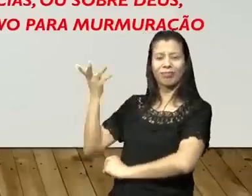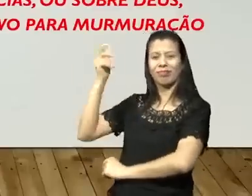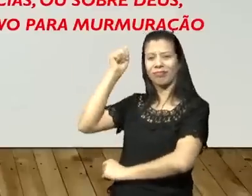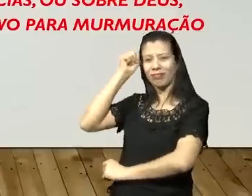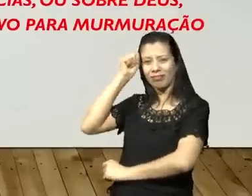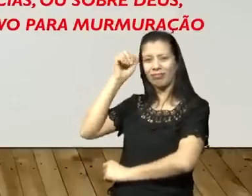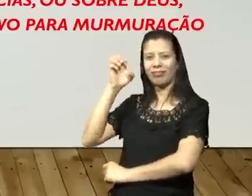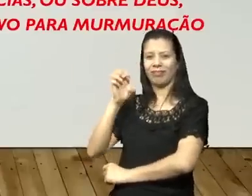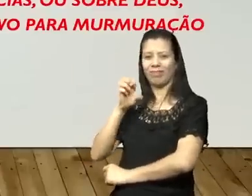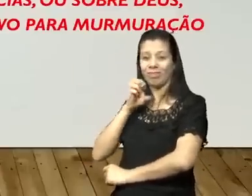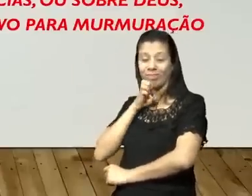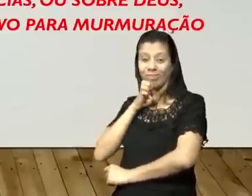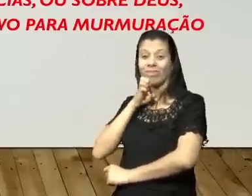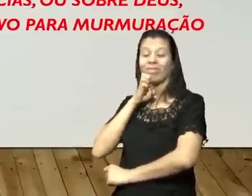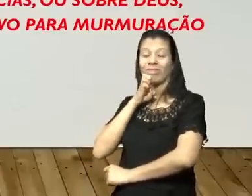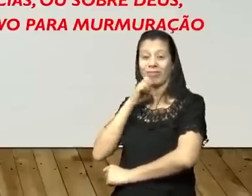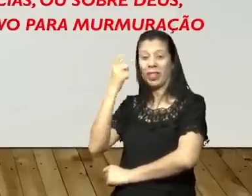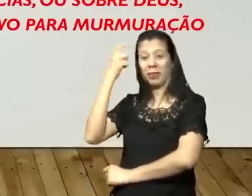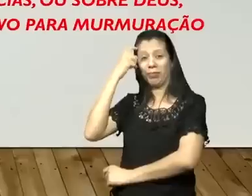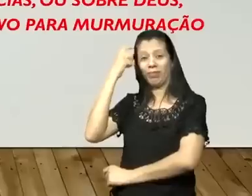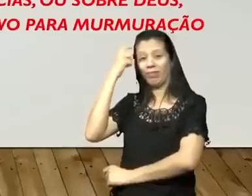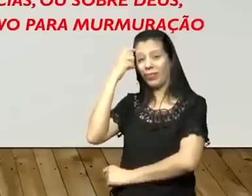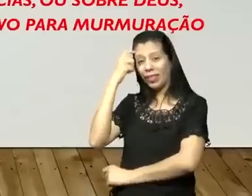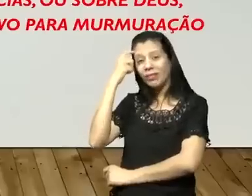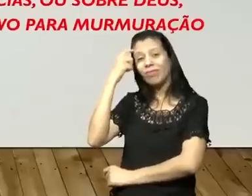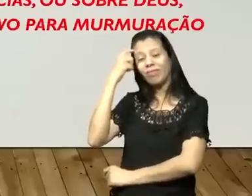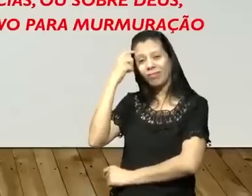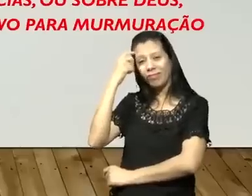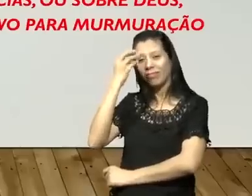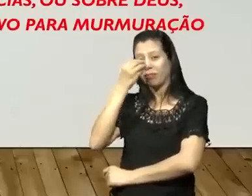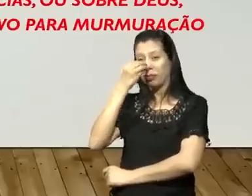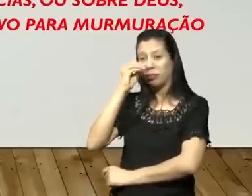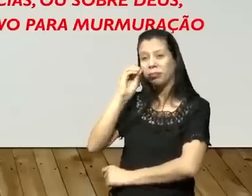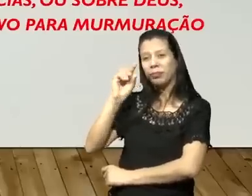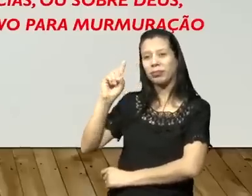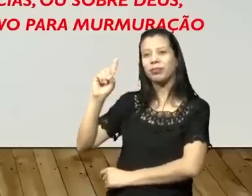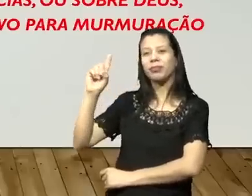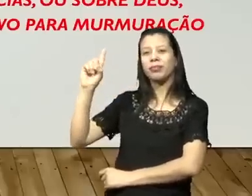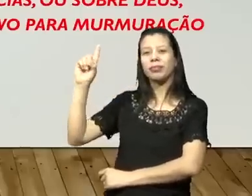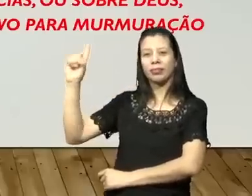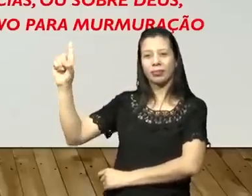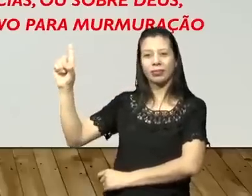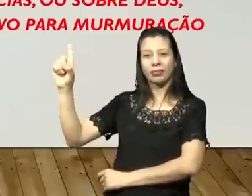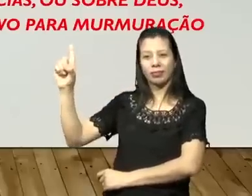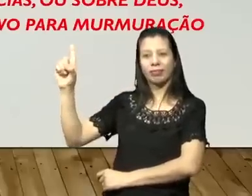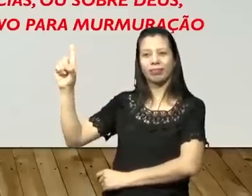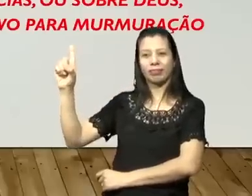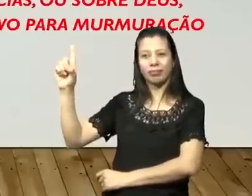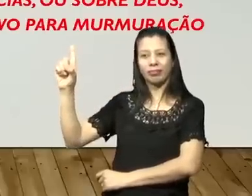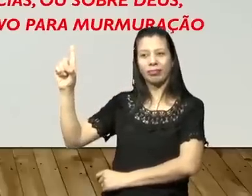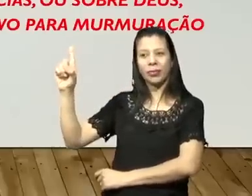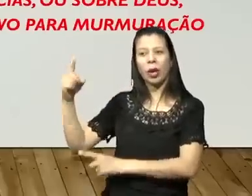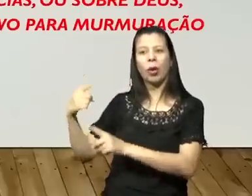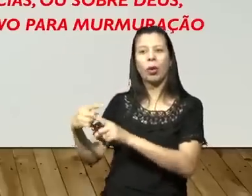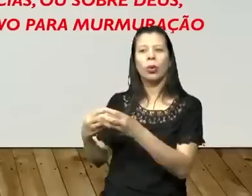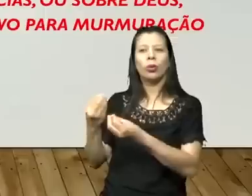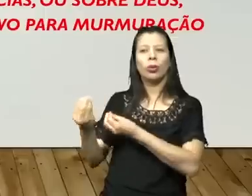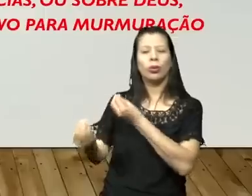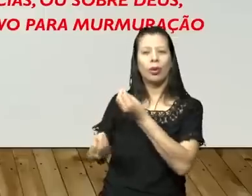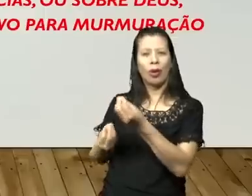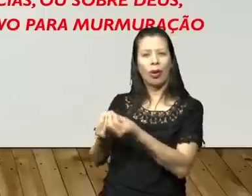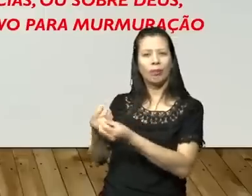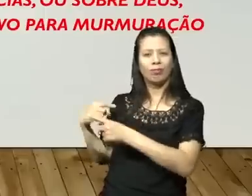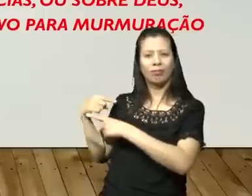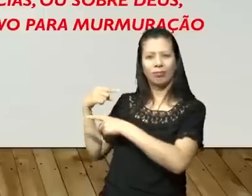criou a árvore do fruto da vida que o senhor colocou aqui e tem sido apresentado por todos os filhos e filhas de Adão